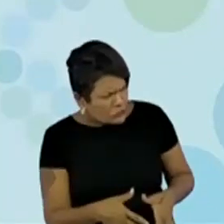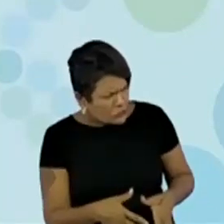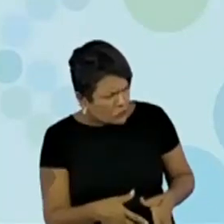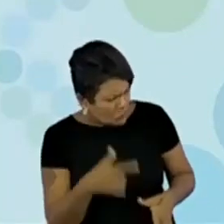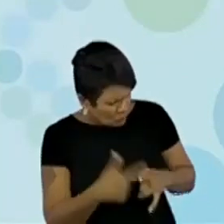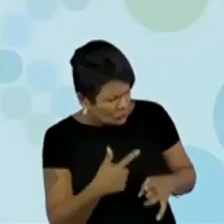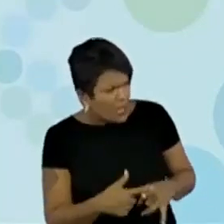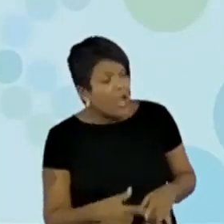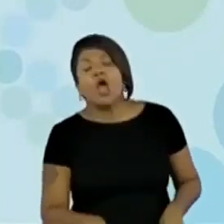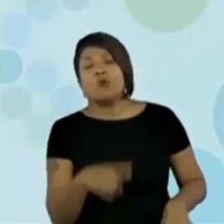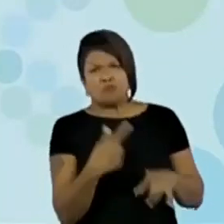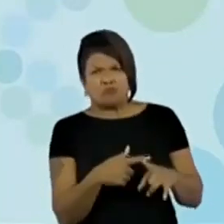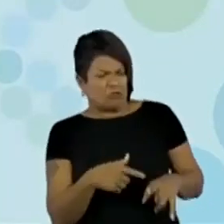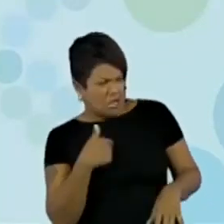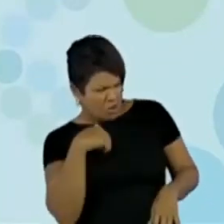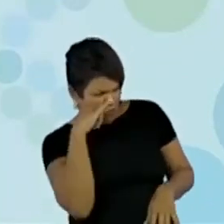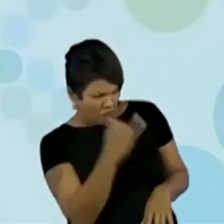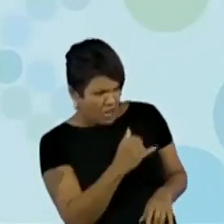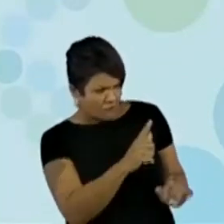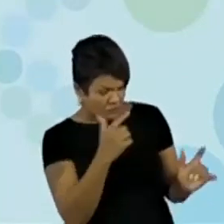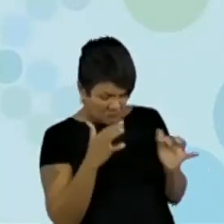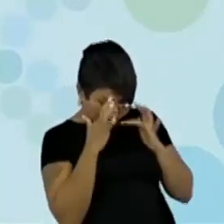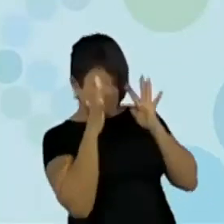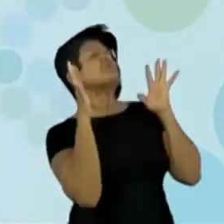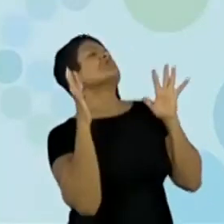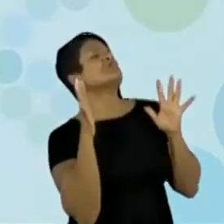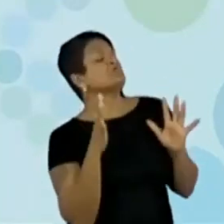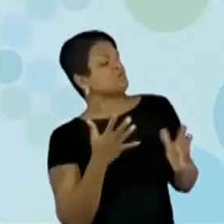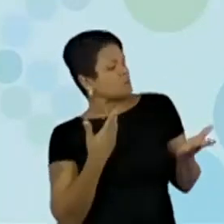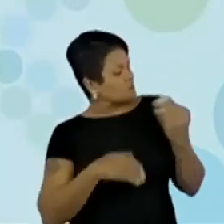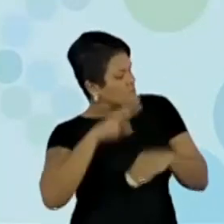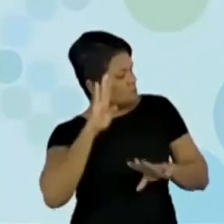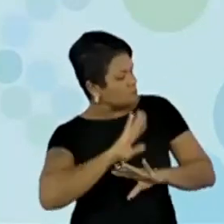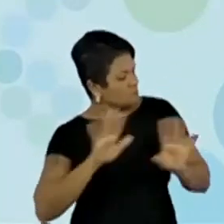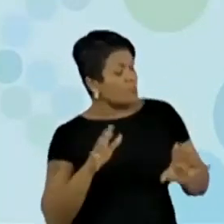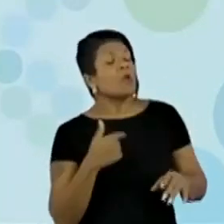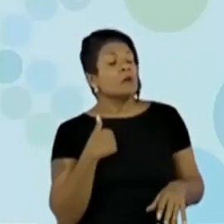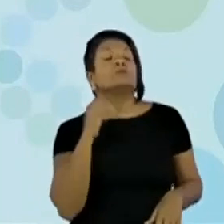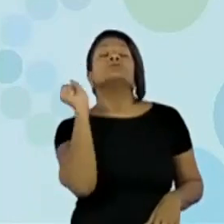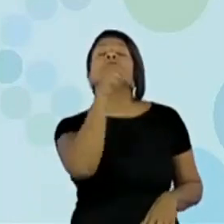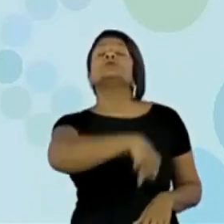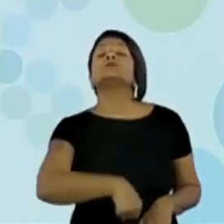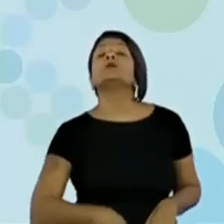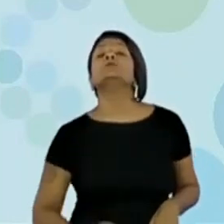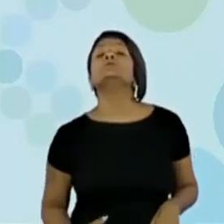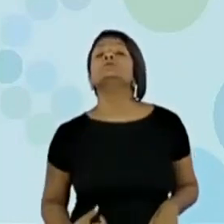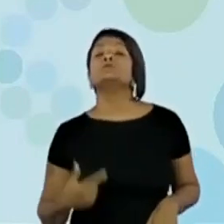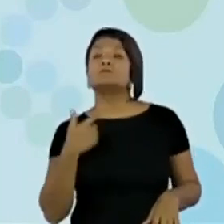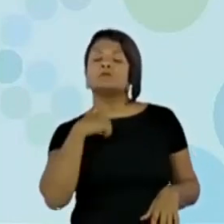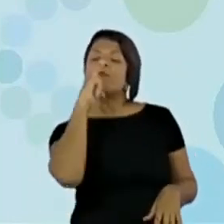está com um ar insuportável, repito que sim, e falarei sempre que me der na cabeça. Lhe.